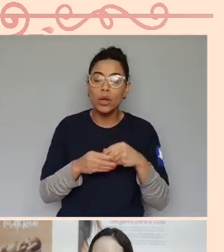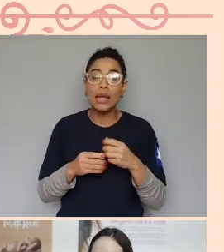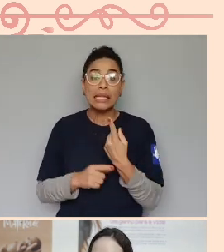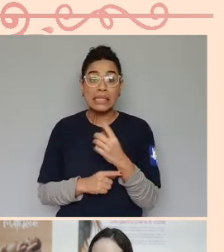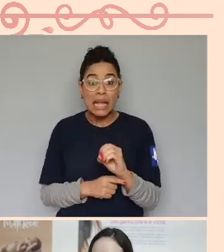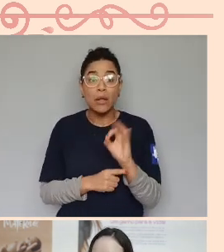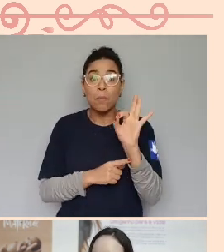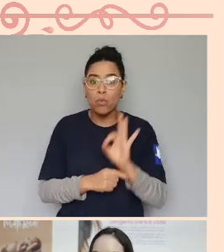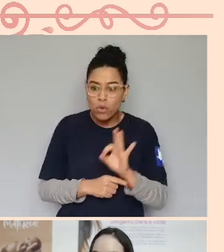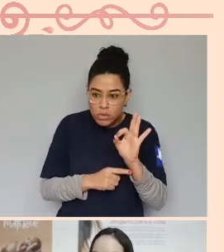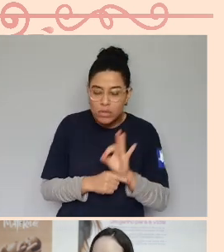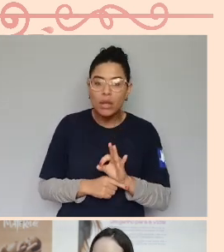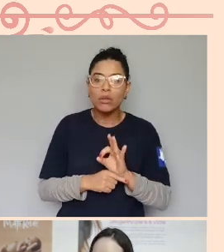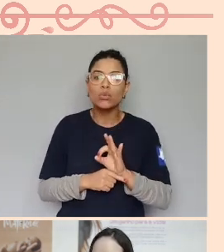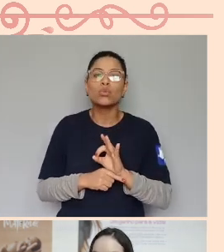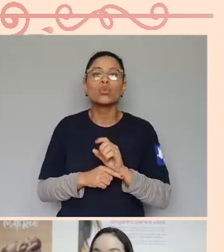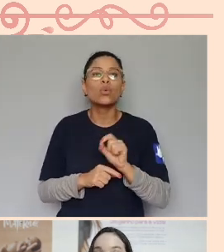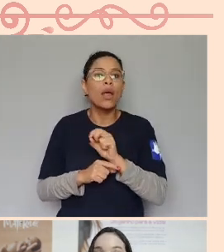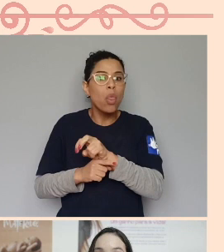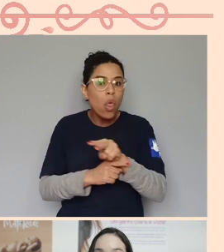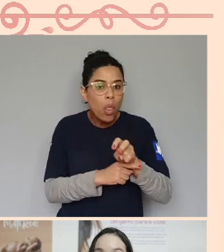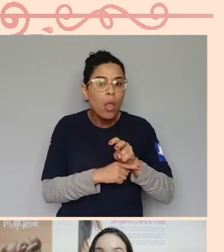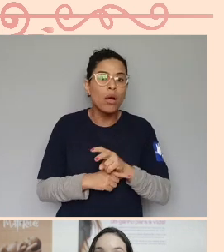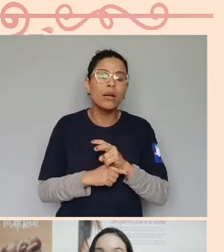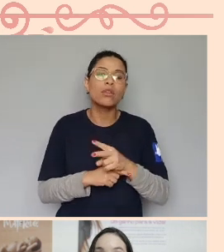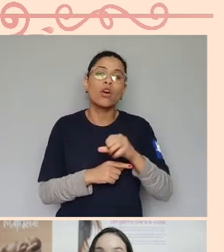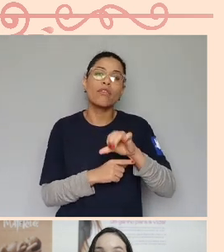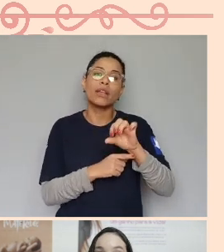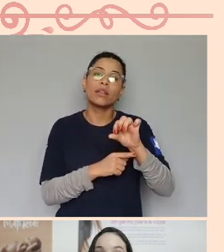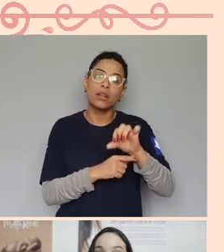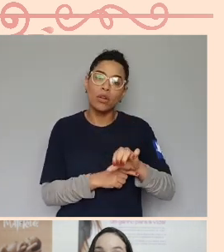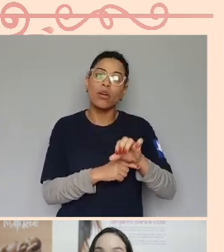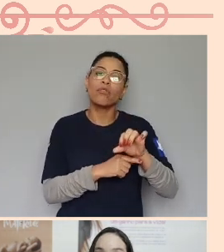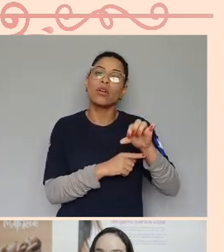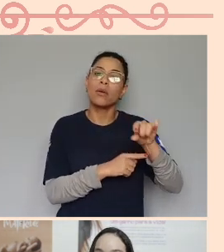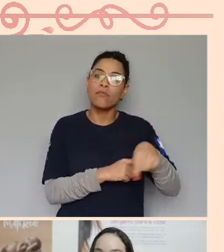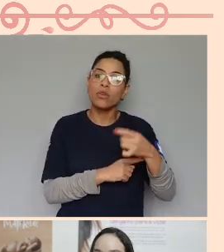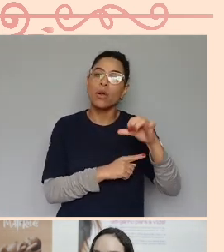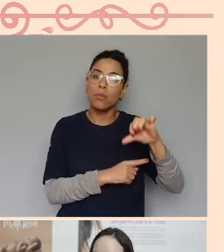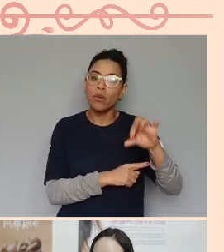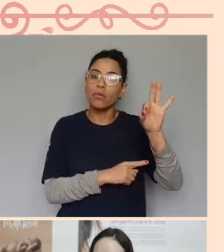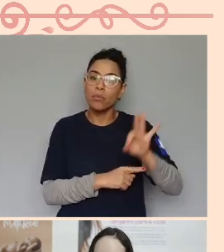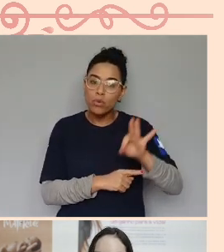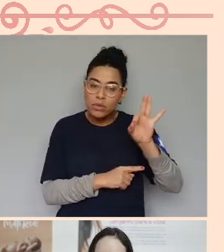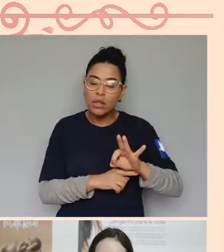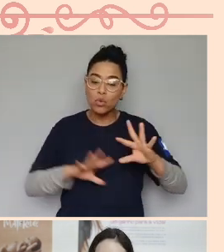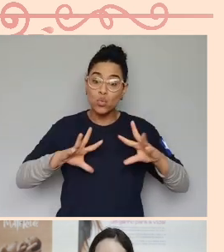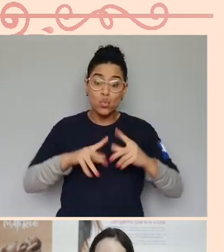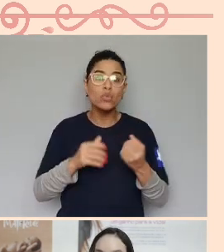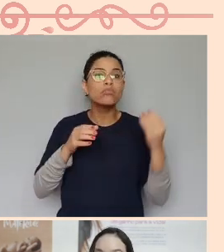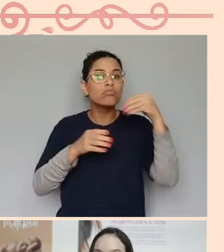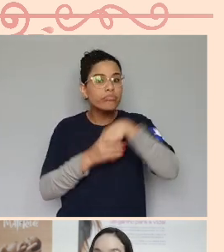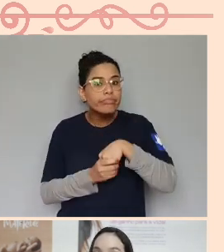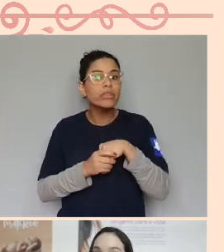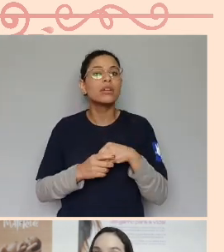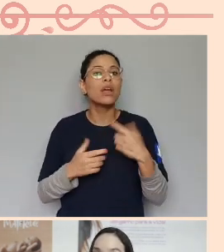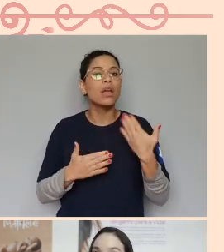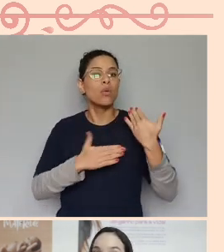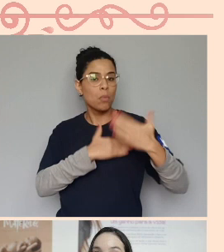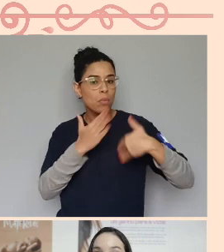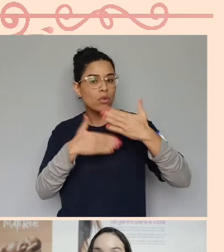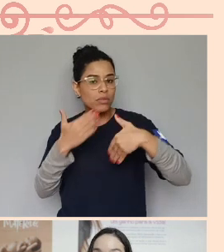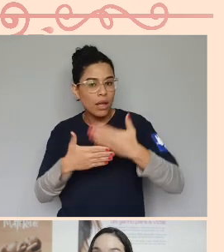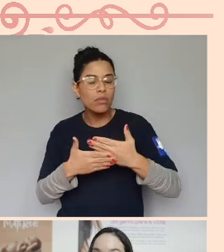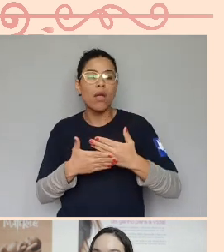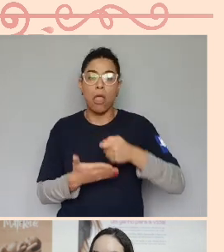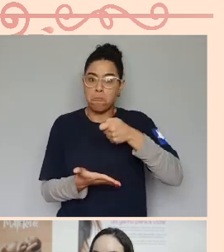100% de qualquer micro-organismo patogênico, inativar 99,9% da microbiota saprófita e sempre o processo